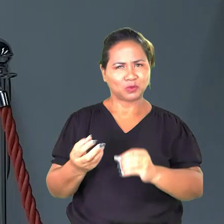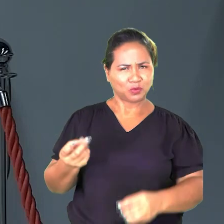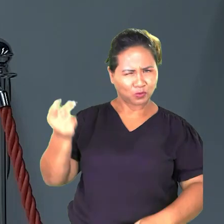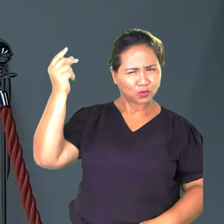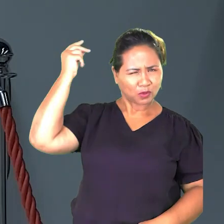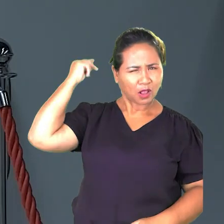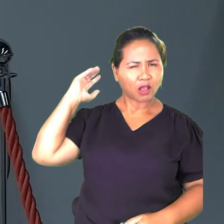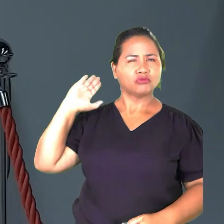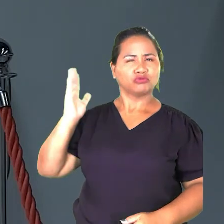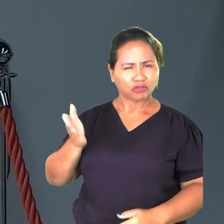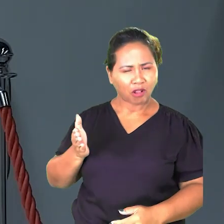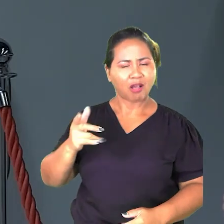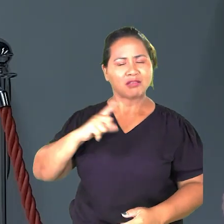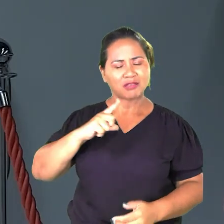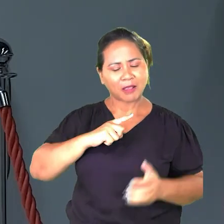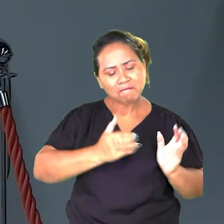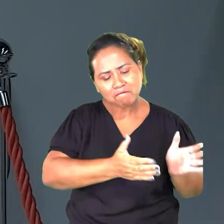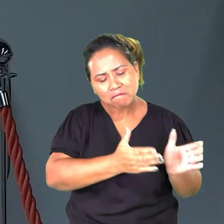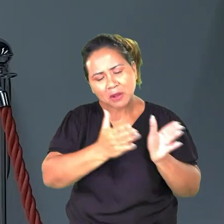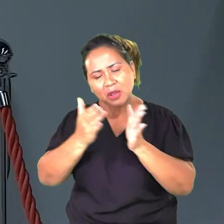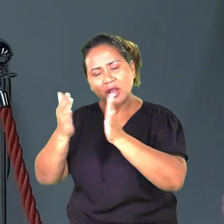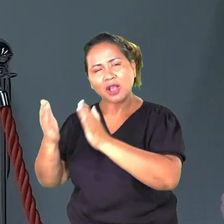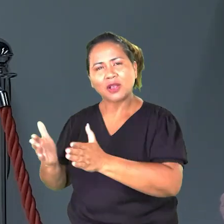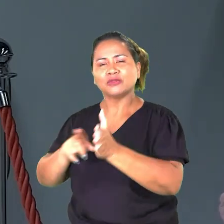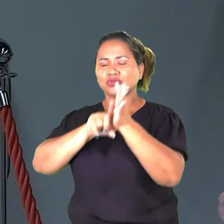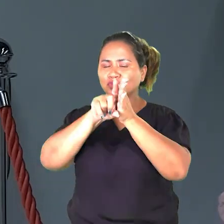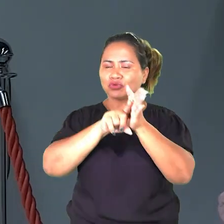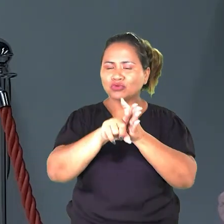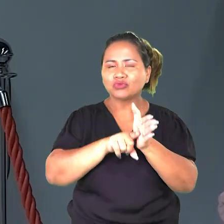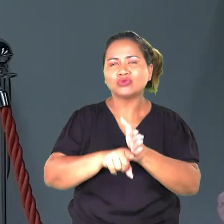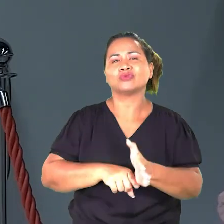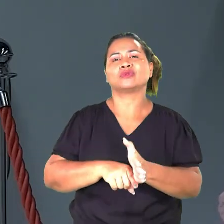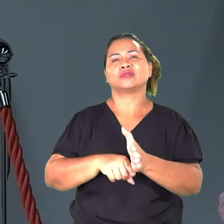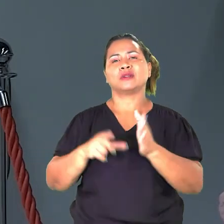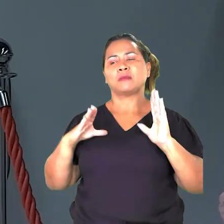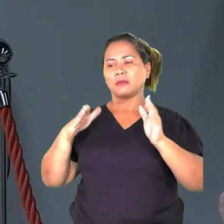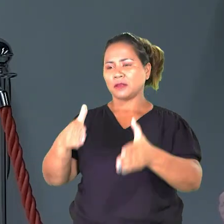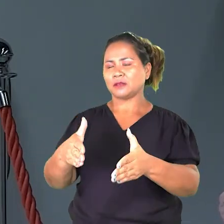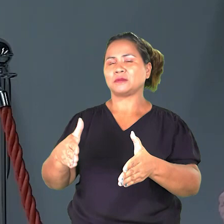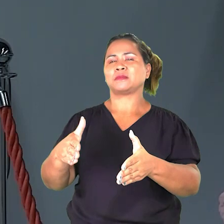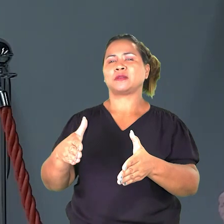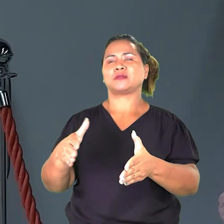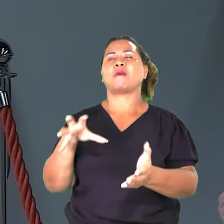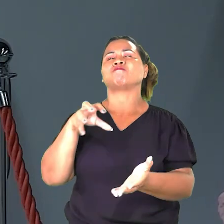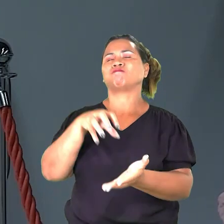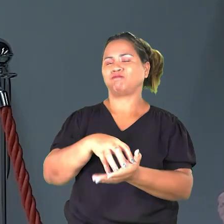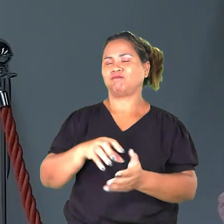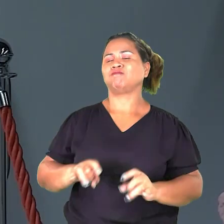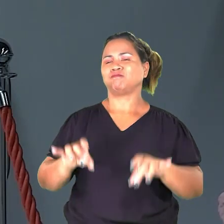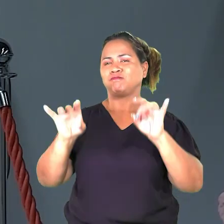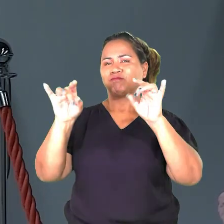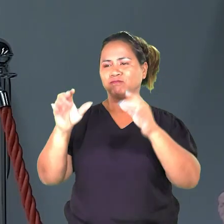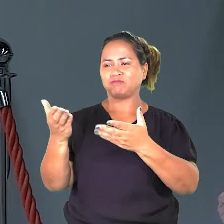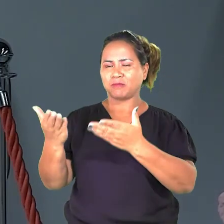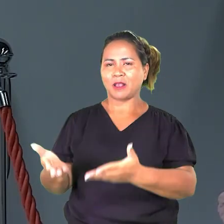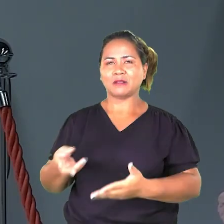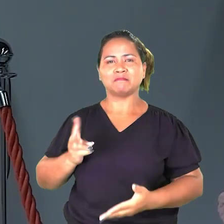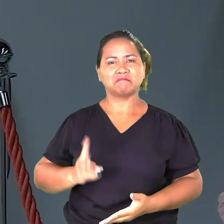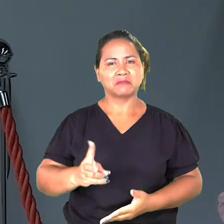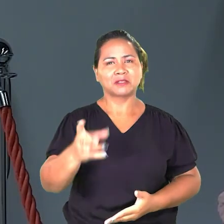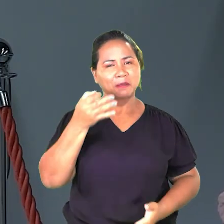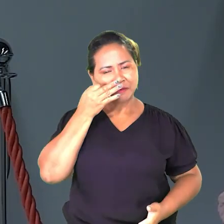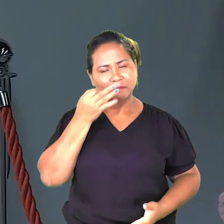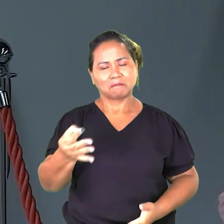em vários setores, quando foi presidente da Seção de Direito Público, quando foi corregedor-geral da Justiça, sua participação no órgão